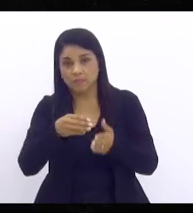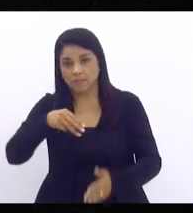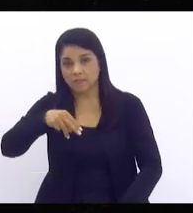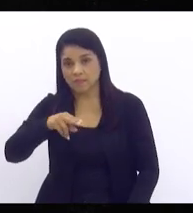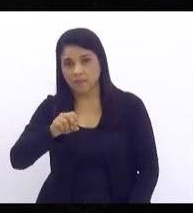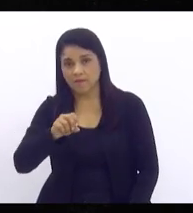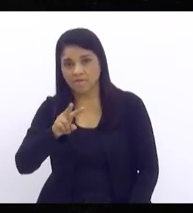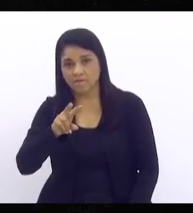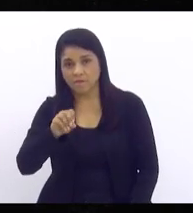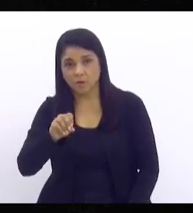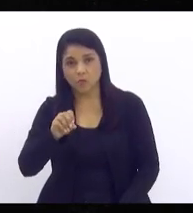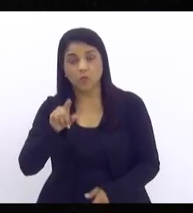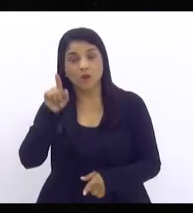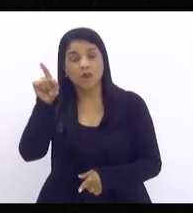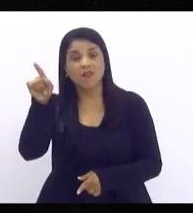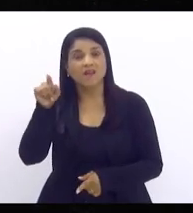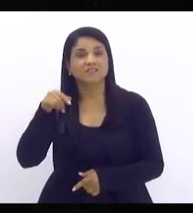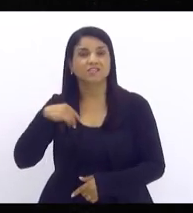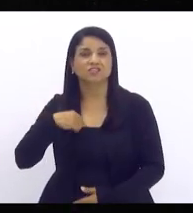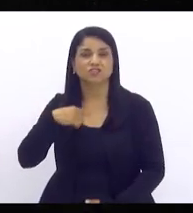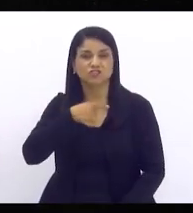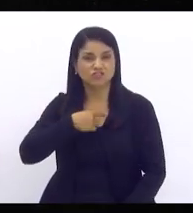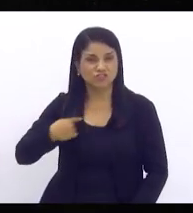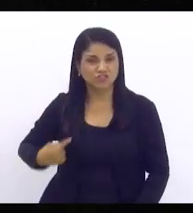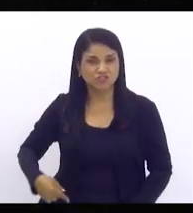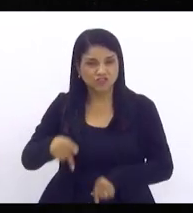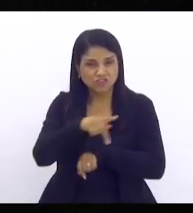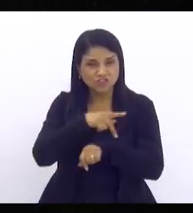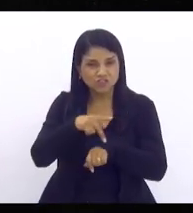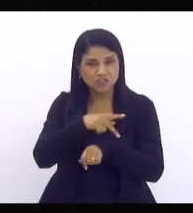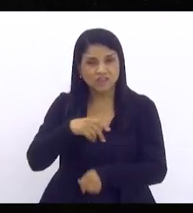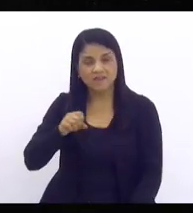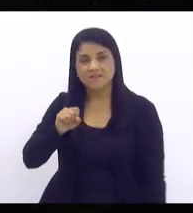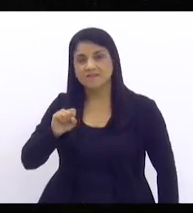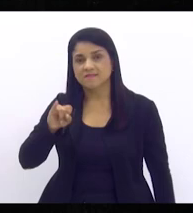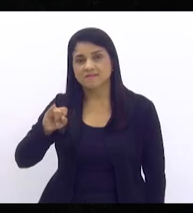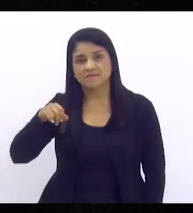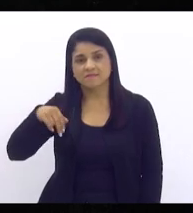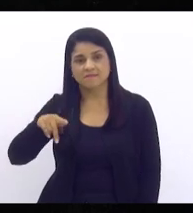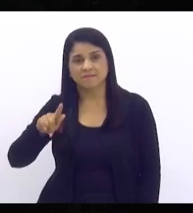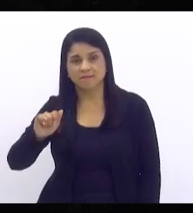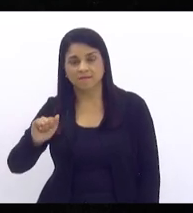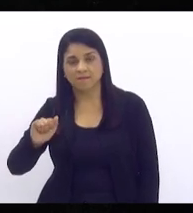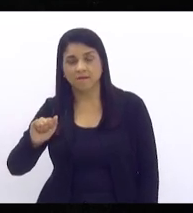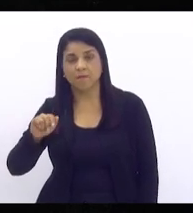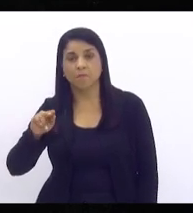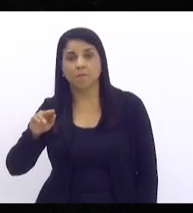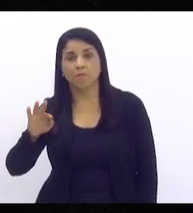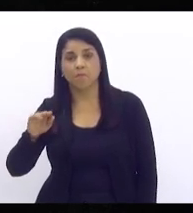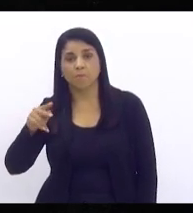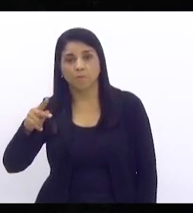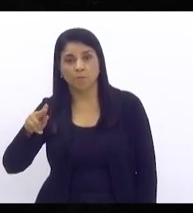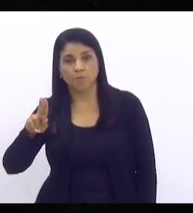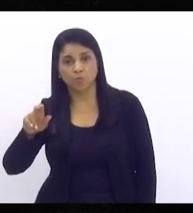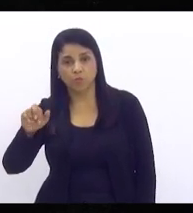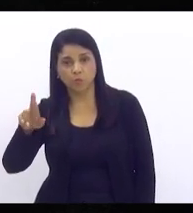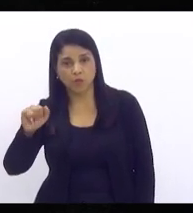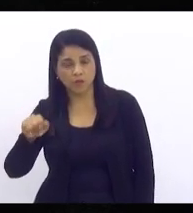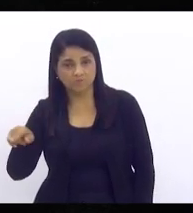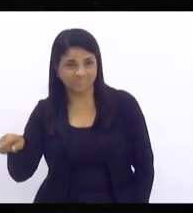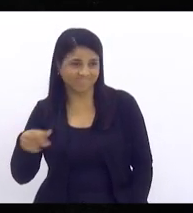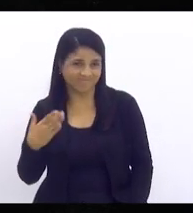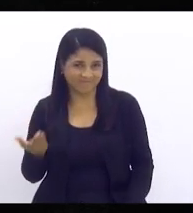irem construir na China, em Singapura, e ao invés de gerar riqueza, emprego, mão de obra para o nosso